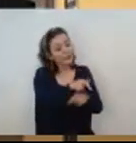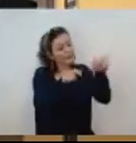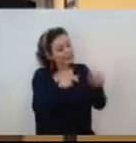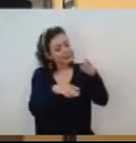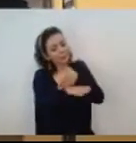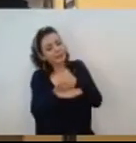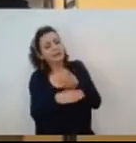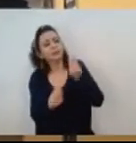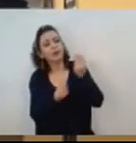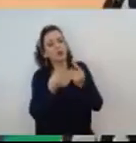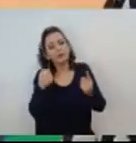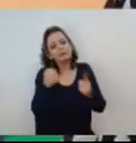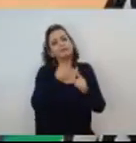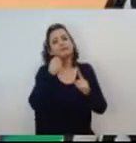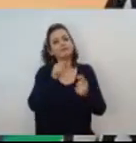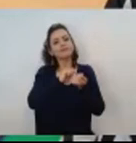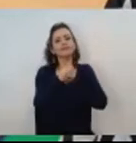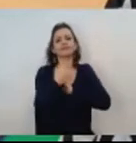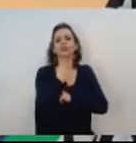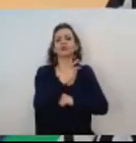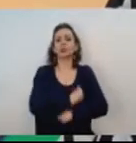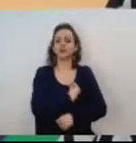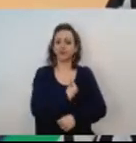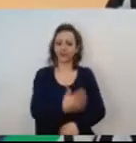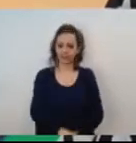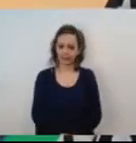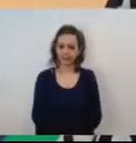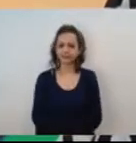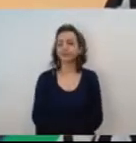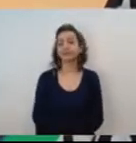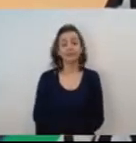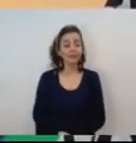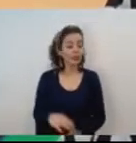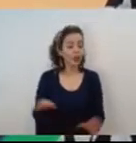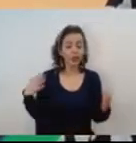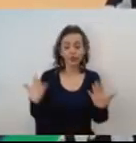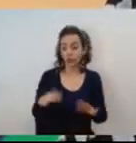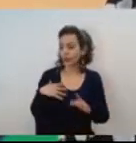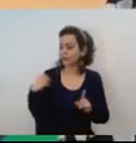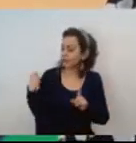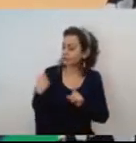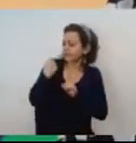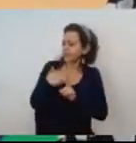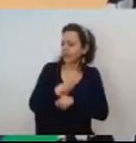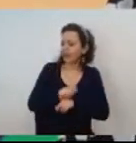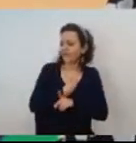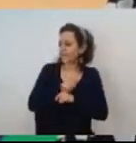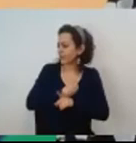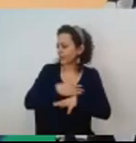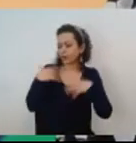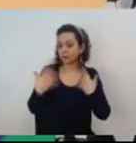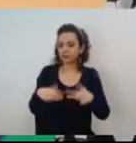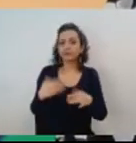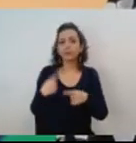desse na sua vida Olha a Impacto gigante né eu creio que compartilhar conhecimento é